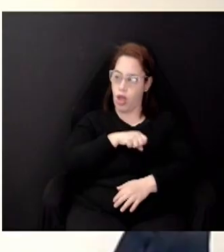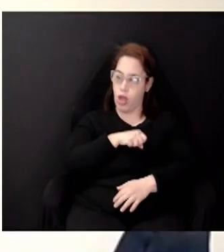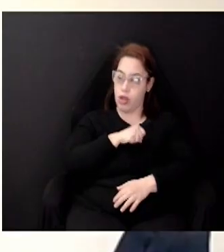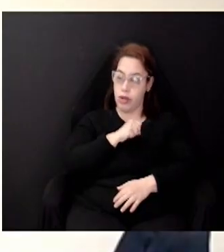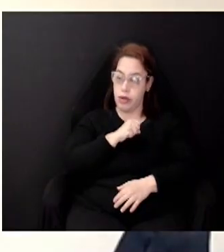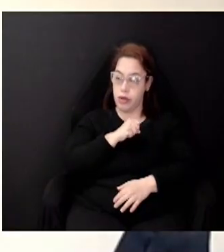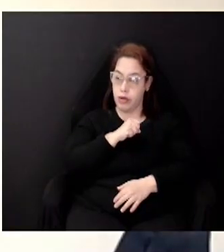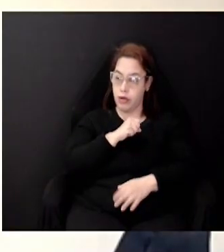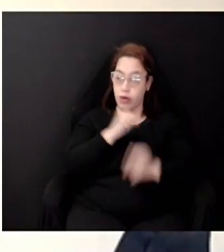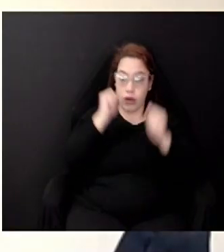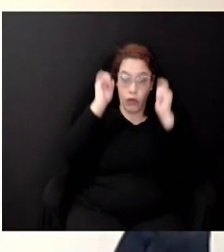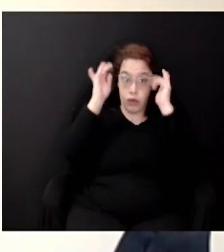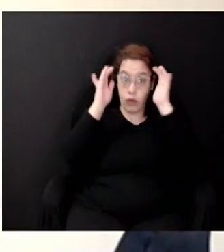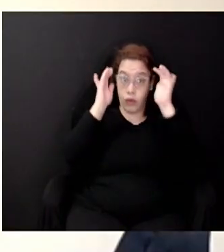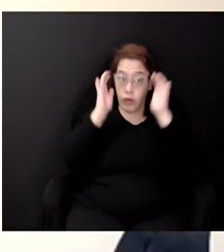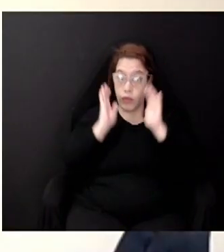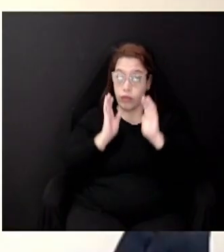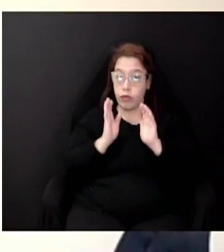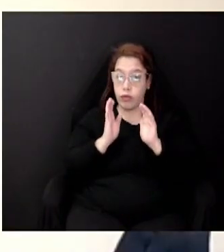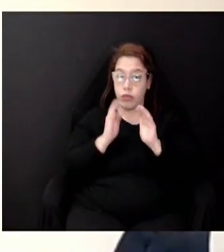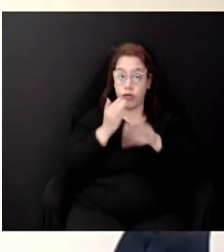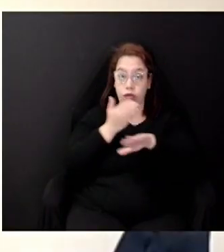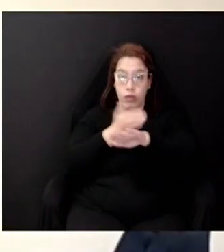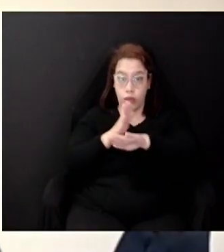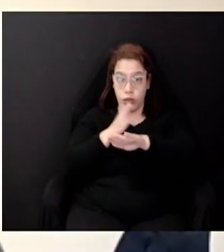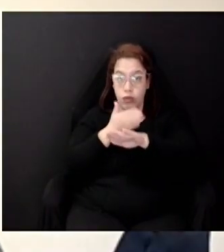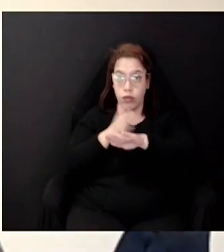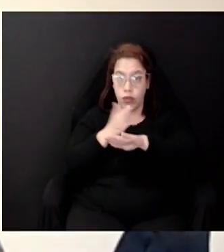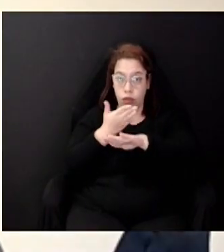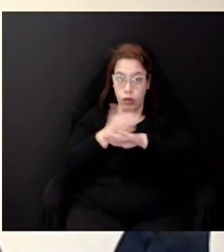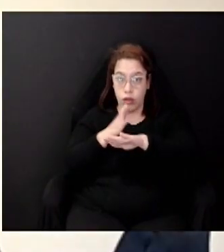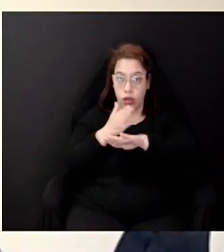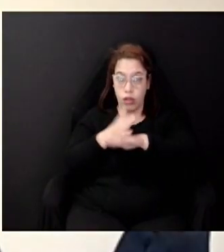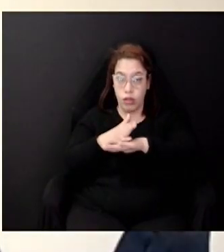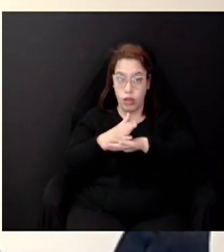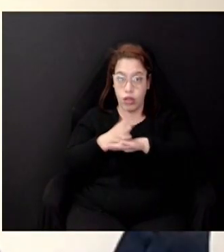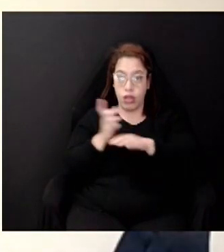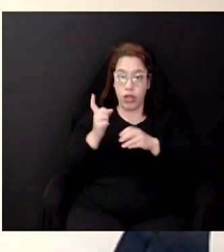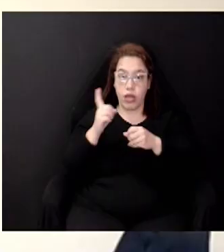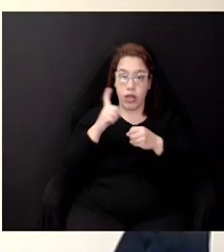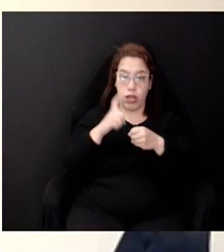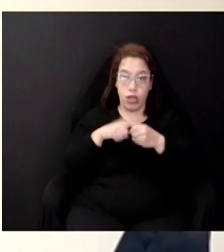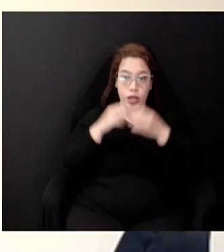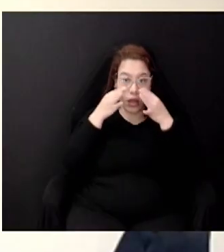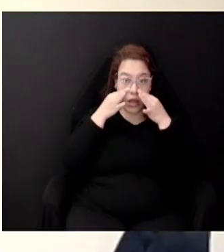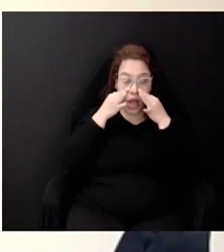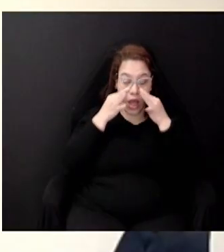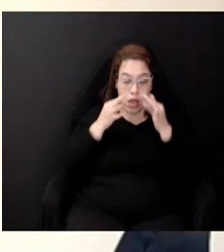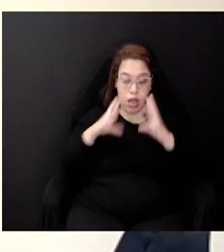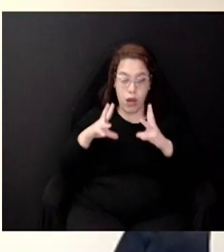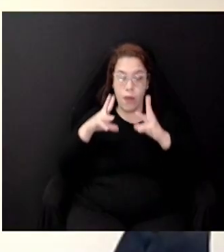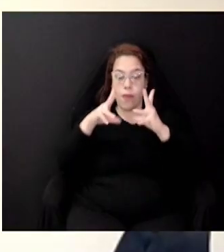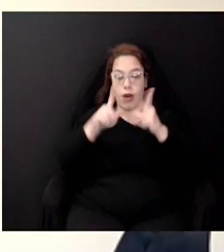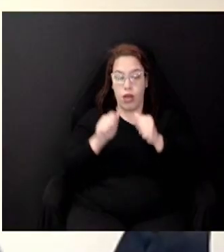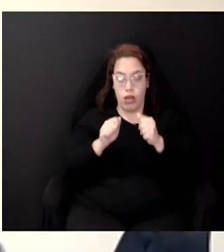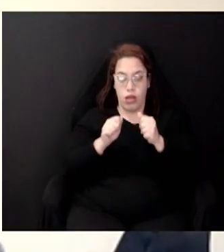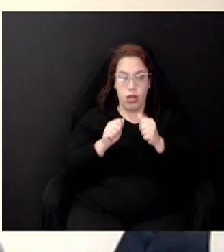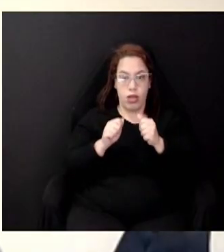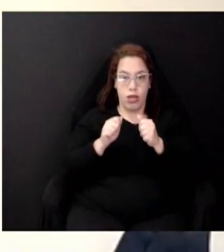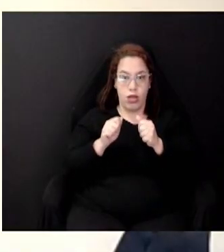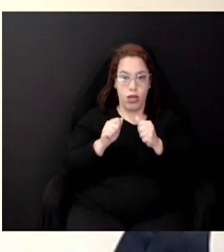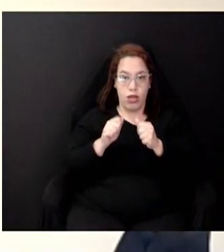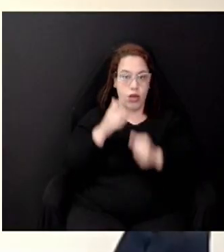interesse, ele pode ir treinando esse retorno à atenção plena. Então, por exemplo, eu não consigo ler um